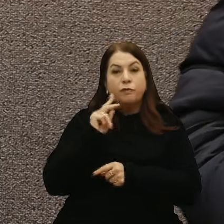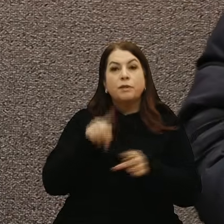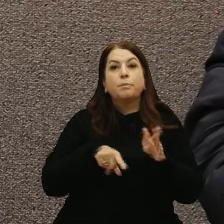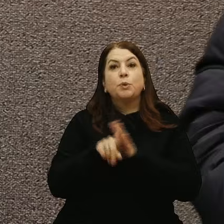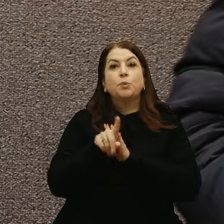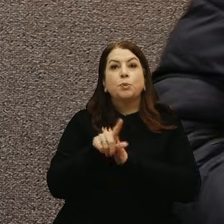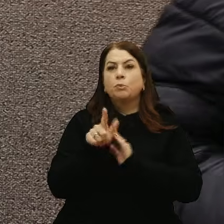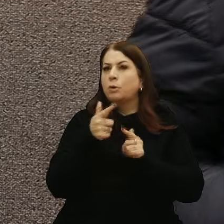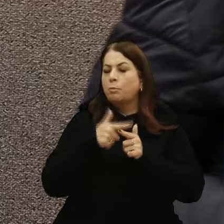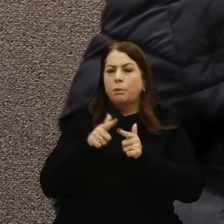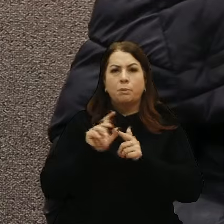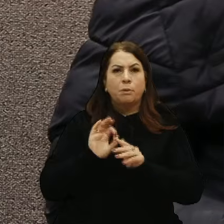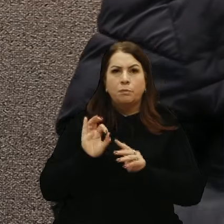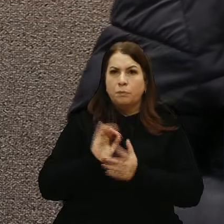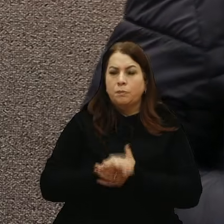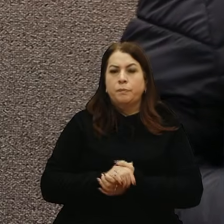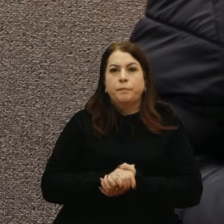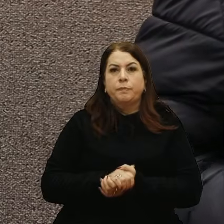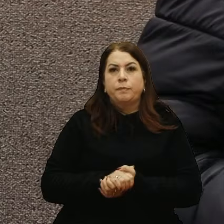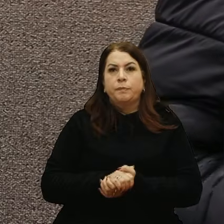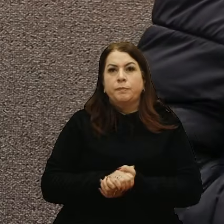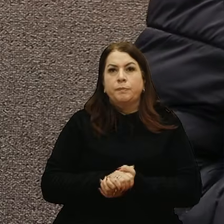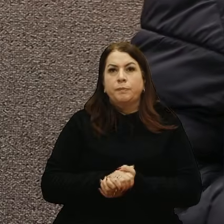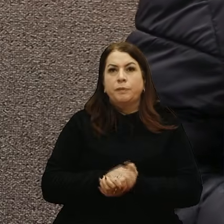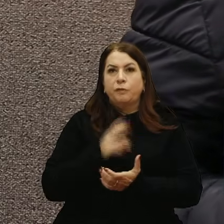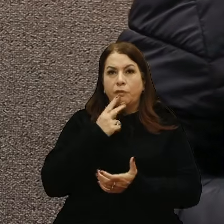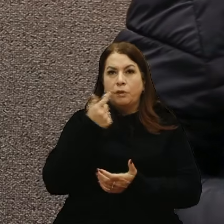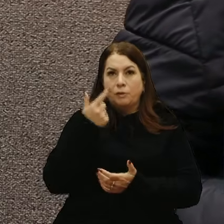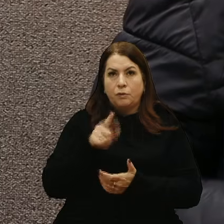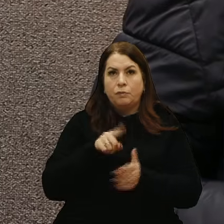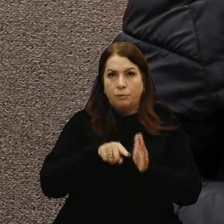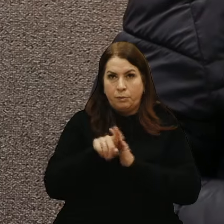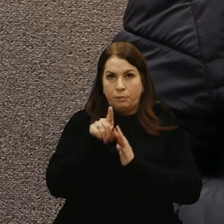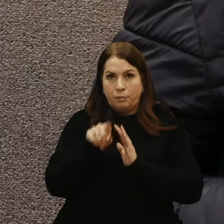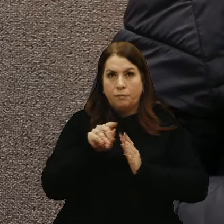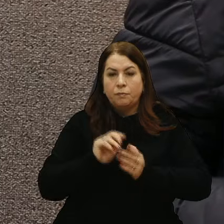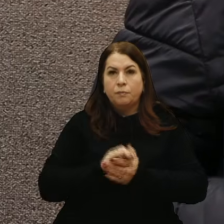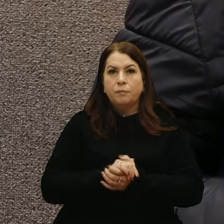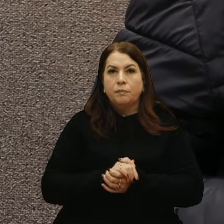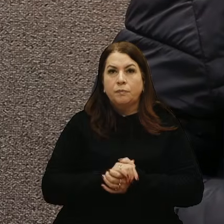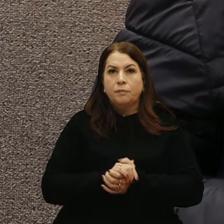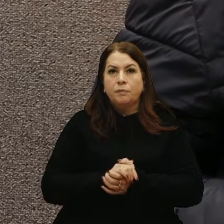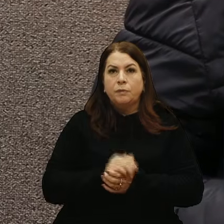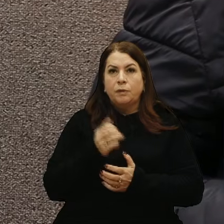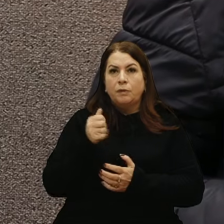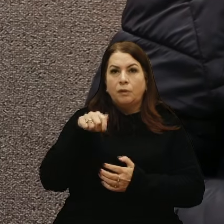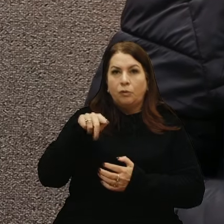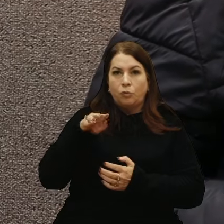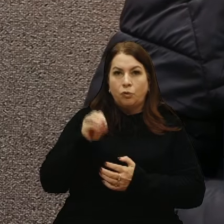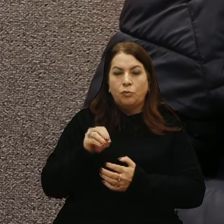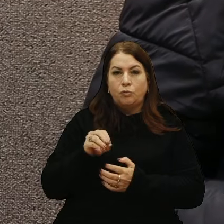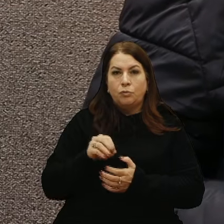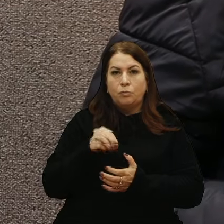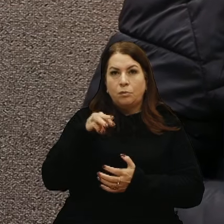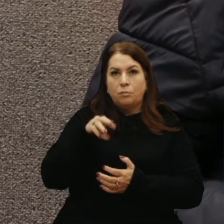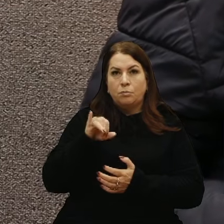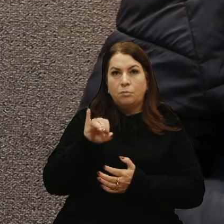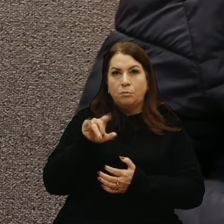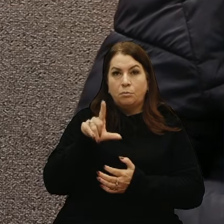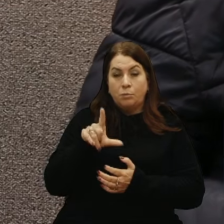Não tenho problema nenhum de repetir a pergunta aqui, Ângelo e